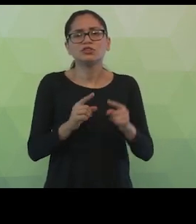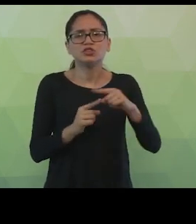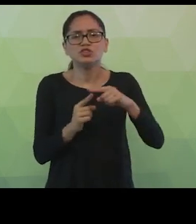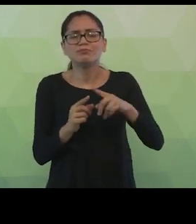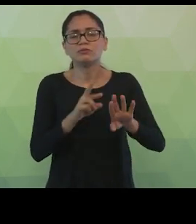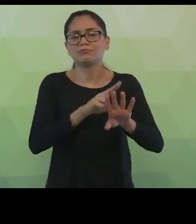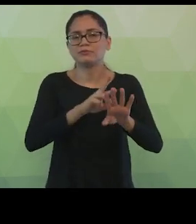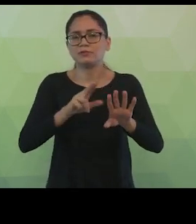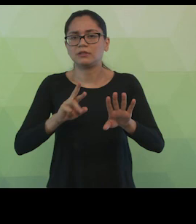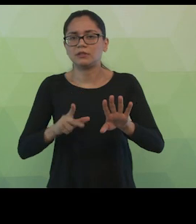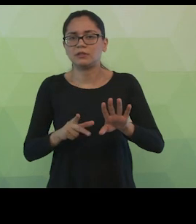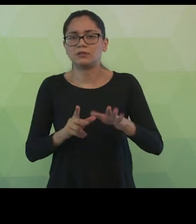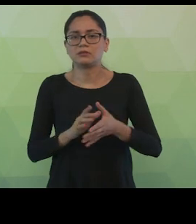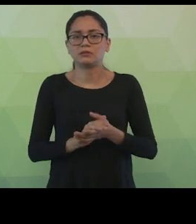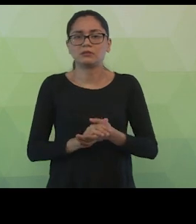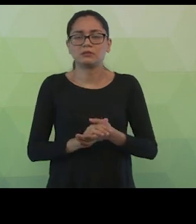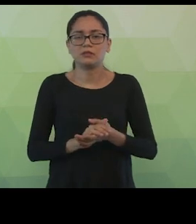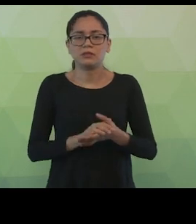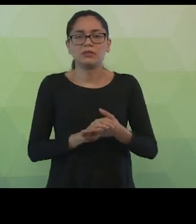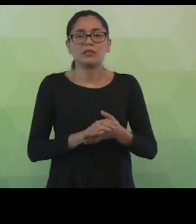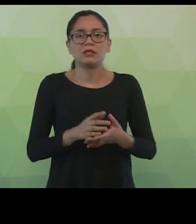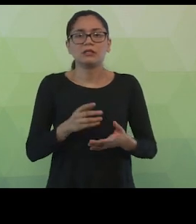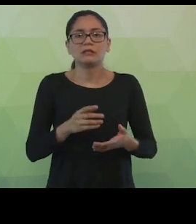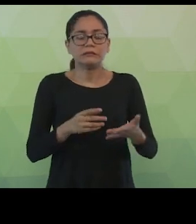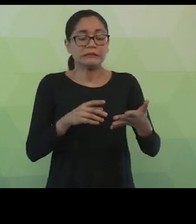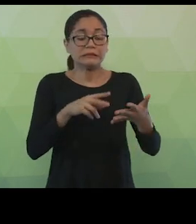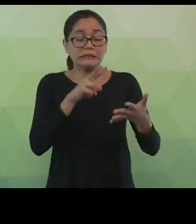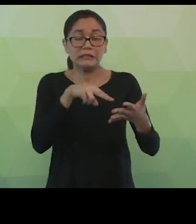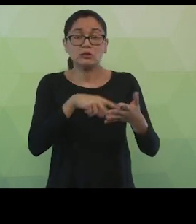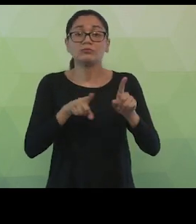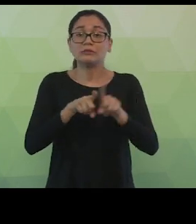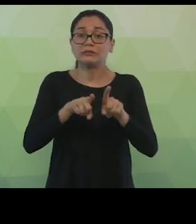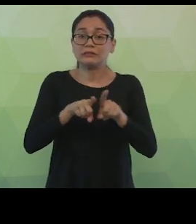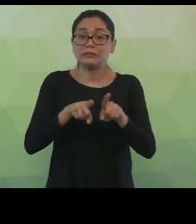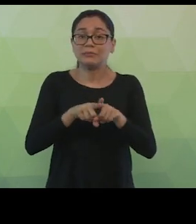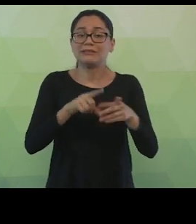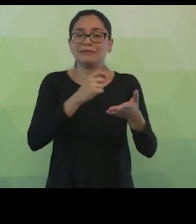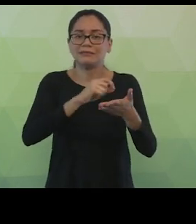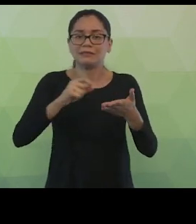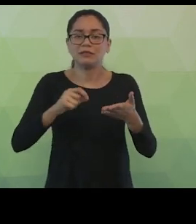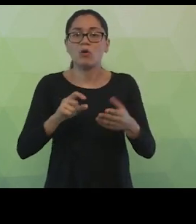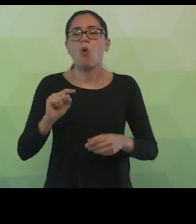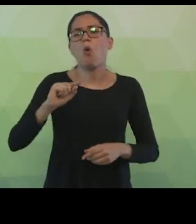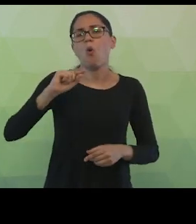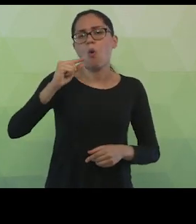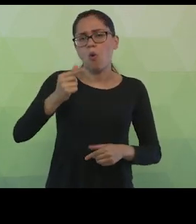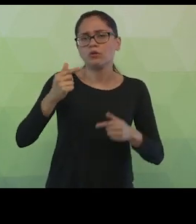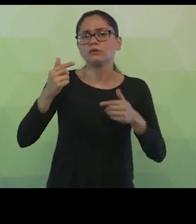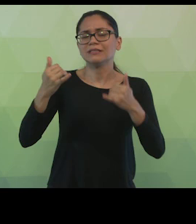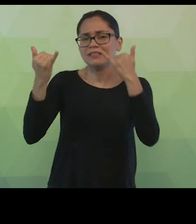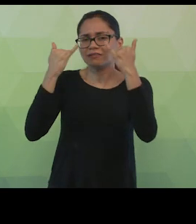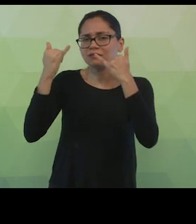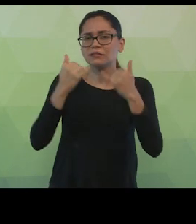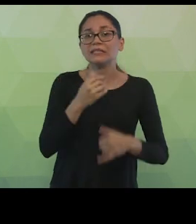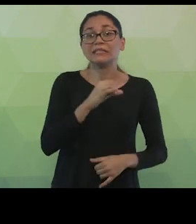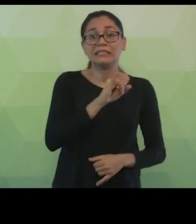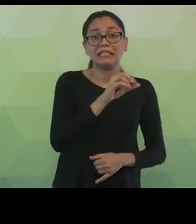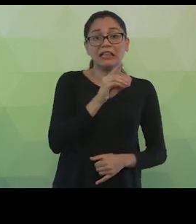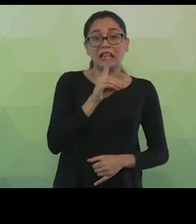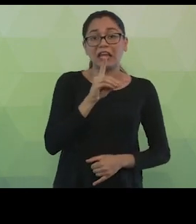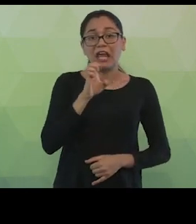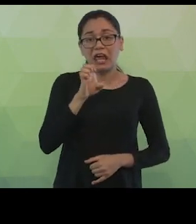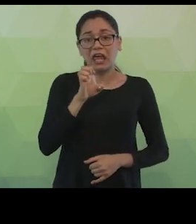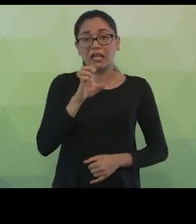dos comandos de leitura e escrita, bem como algumas outras informações a respeito da IDE